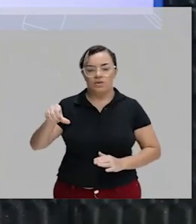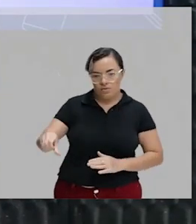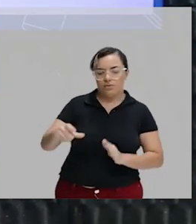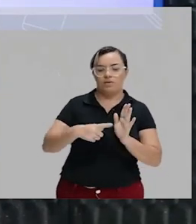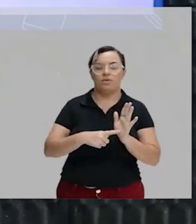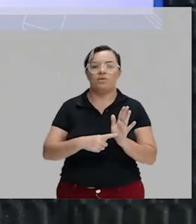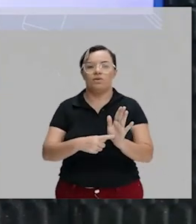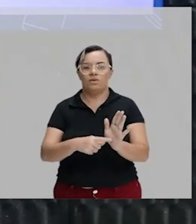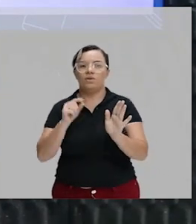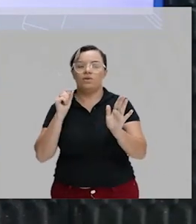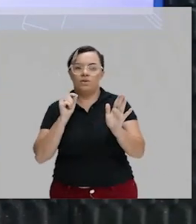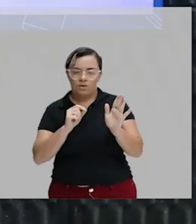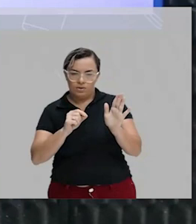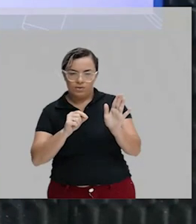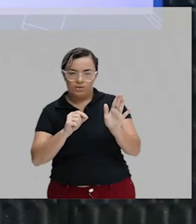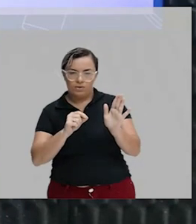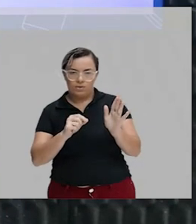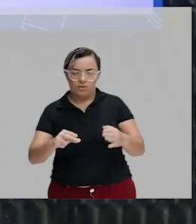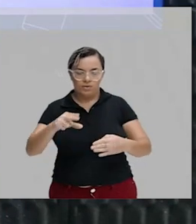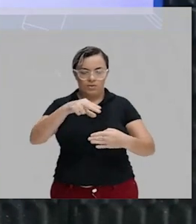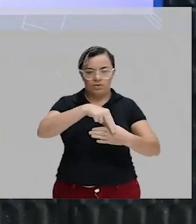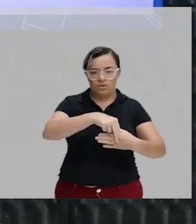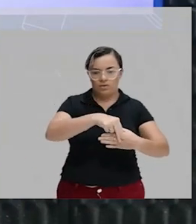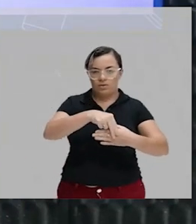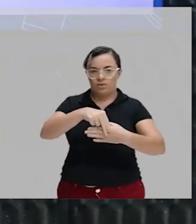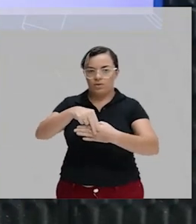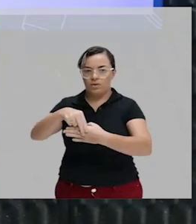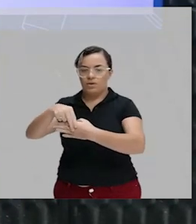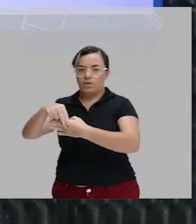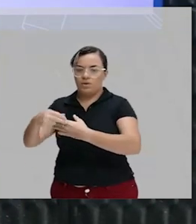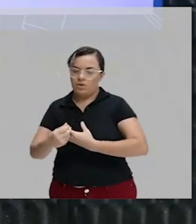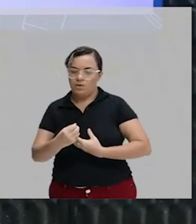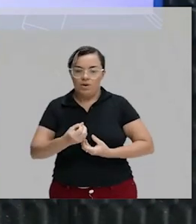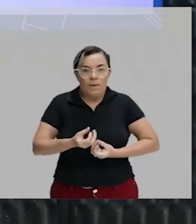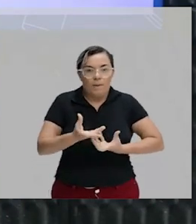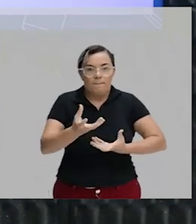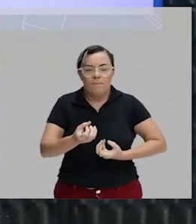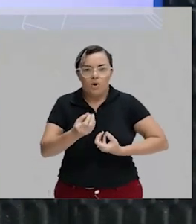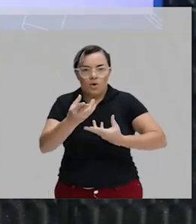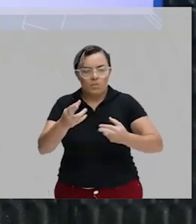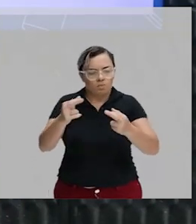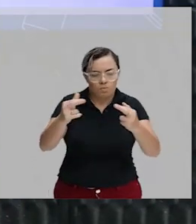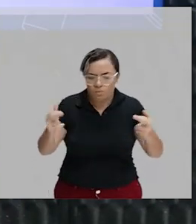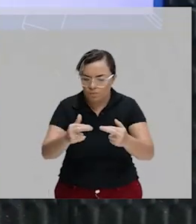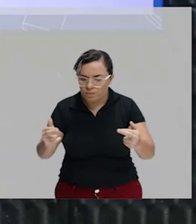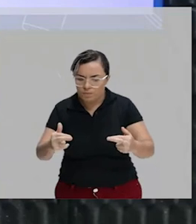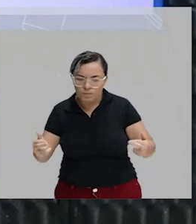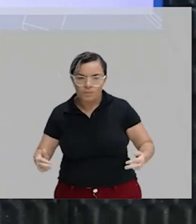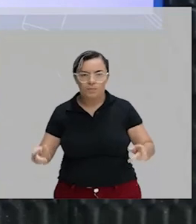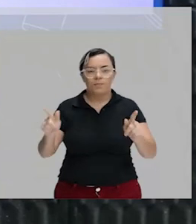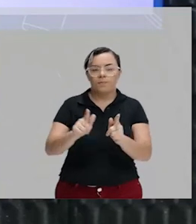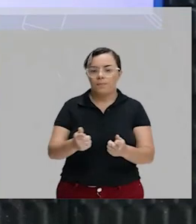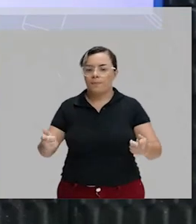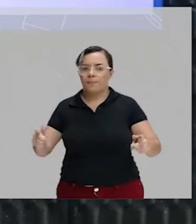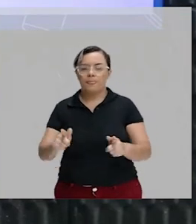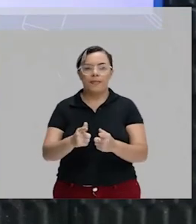apresentou já foi apresentado Ness nesse cordel que é um cordel é um poema cheio de rimas Tá certo cheio de Musicalidade